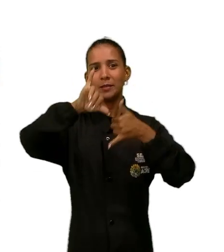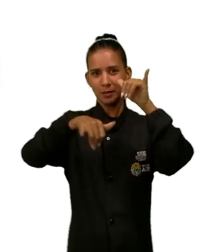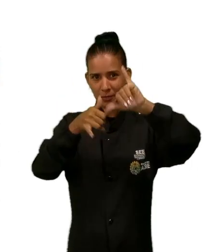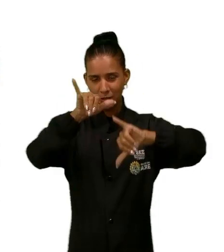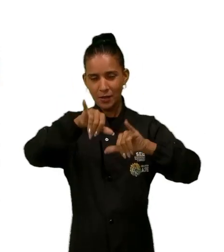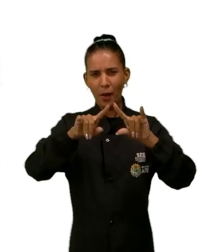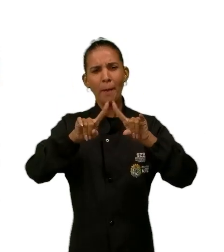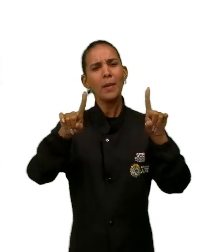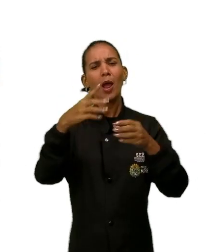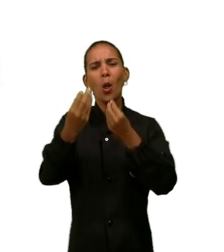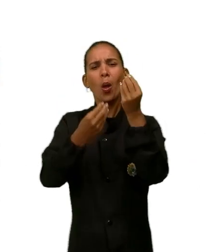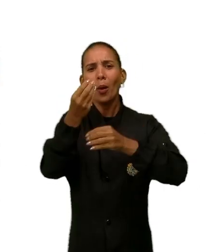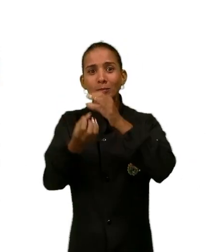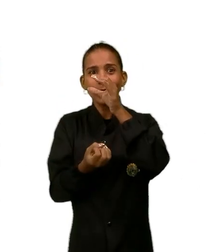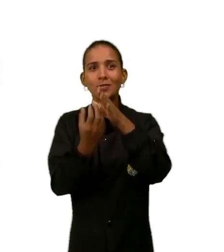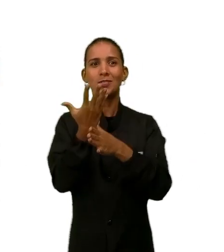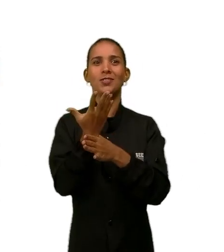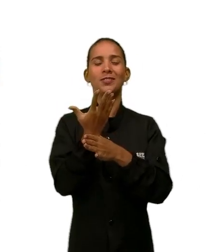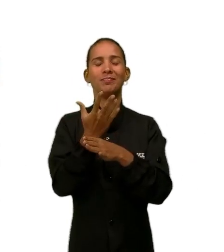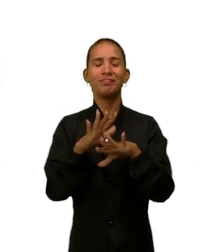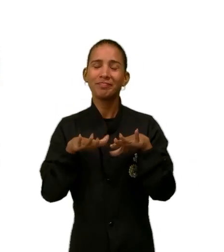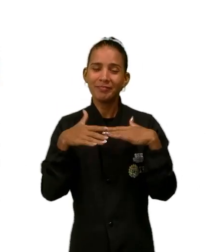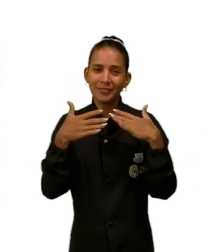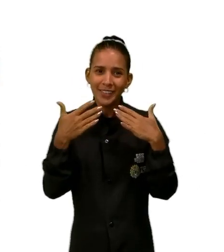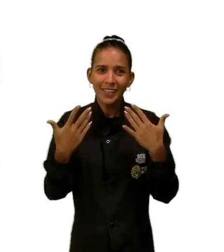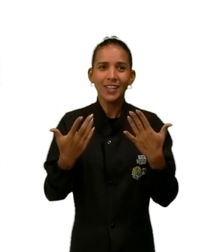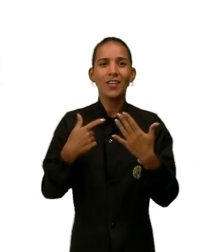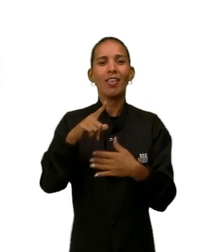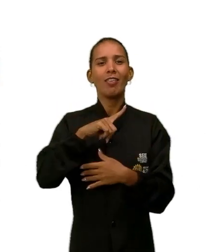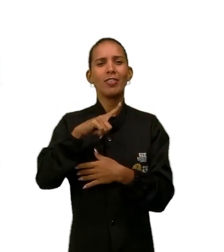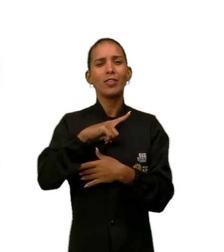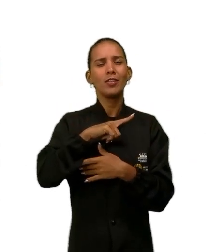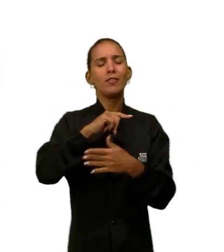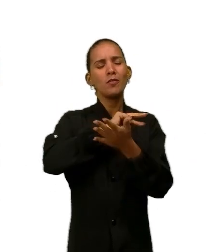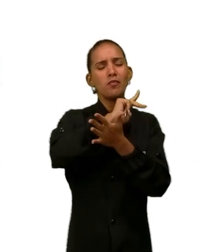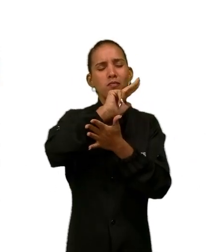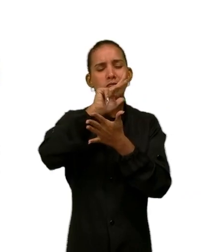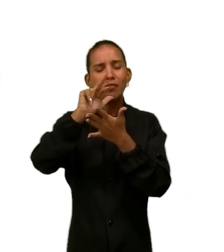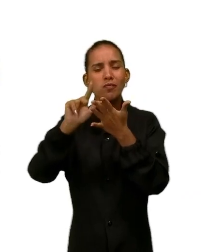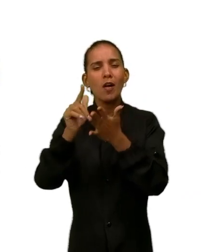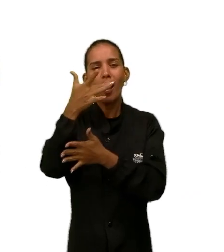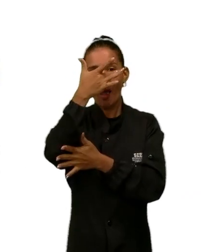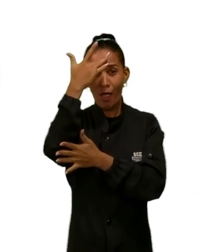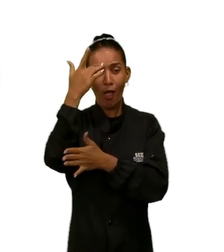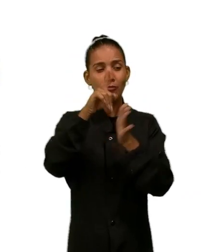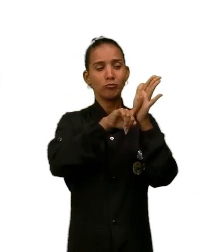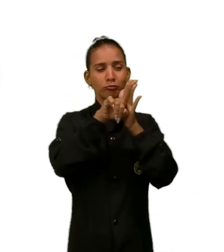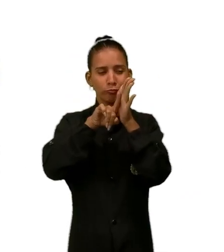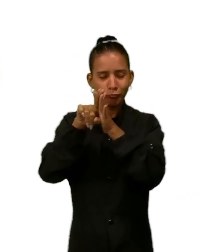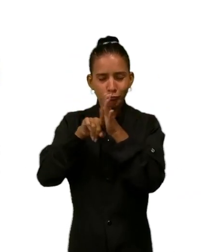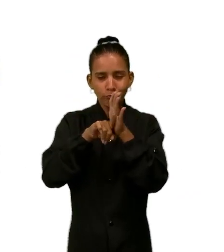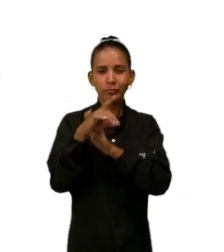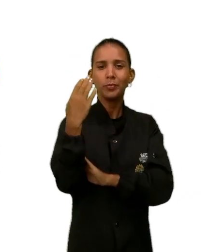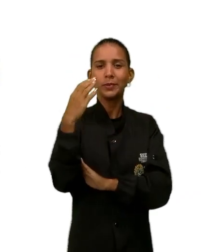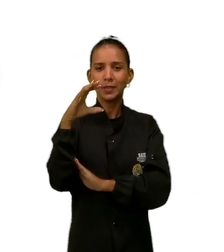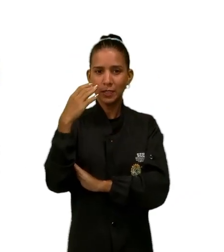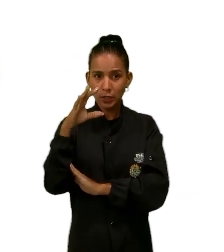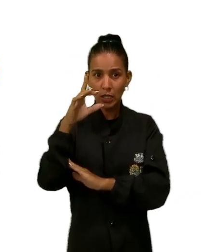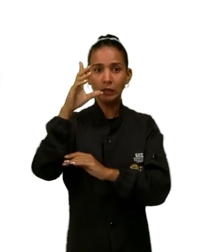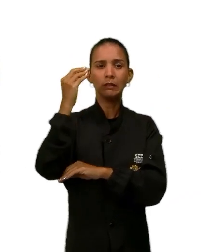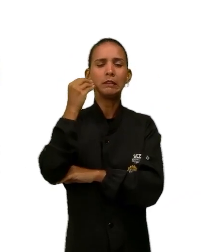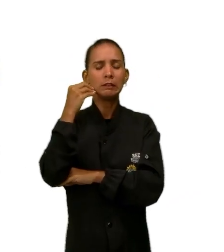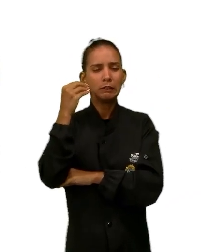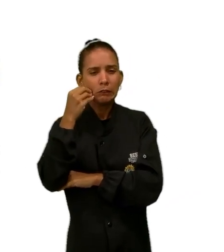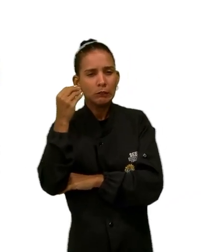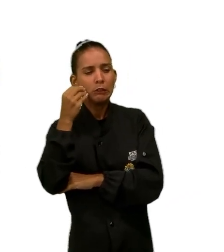a tabela periódica? Vários cientistas ali ao longo dos séculos, eles foram tentando, né, produzir ali,